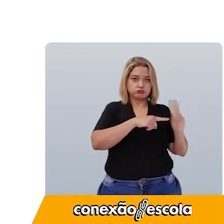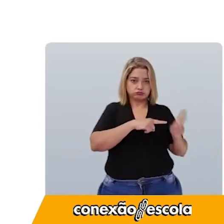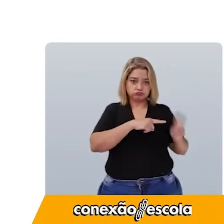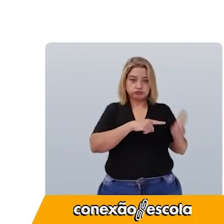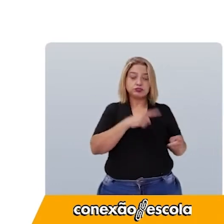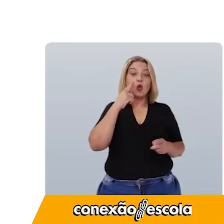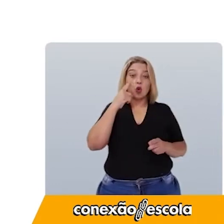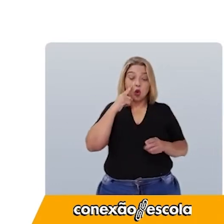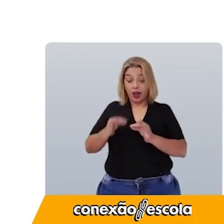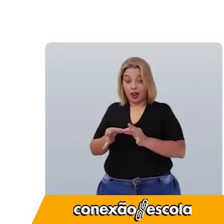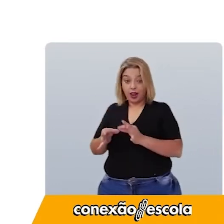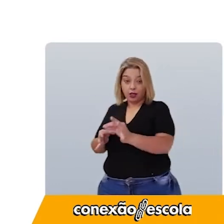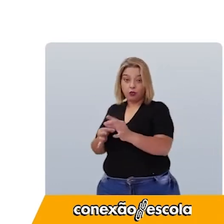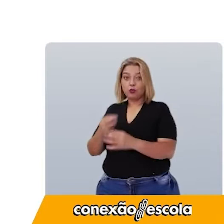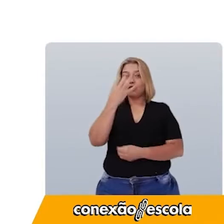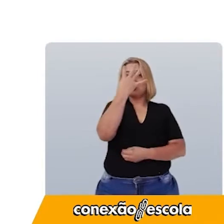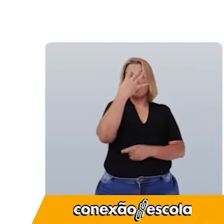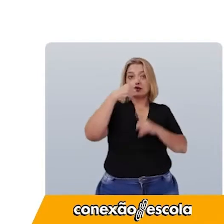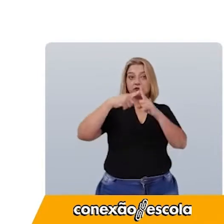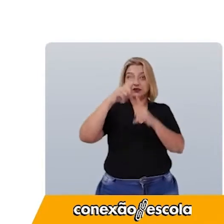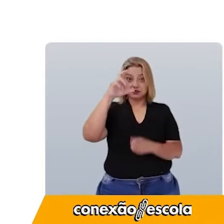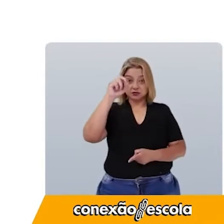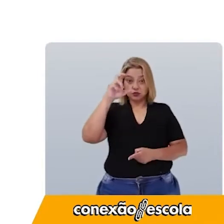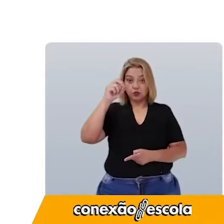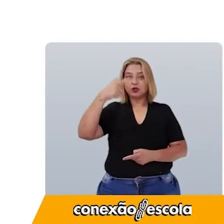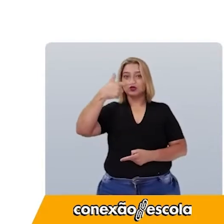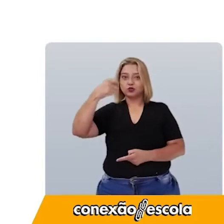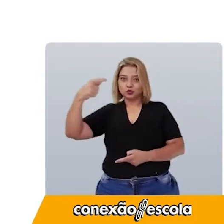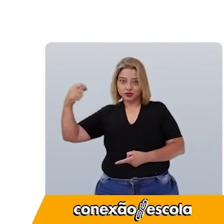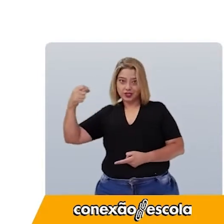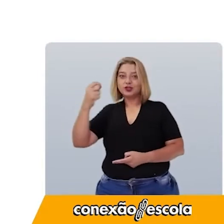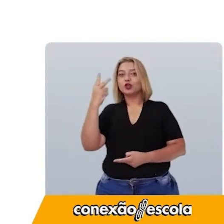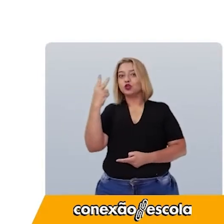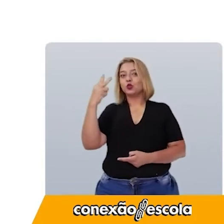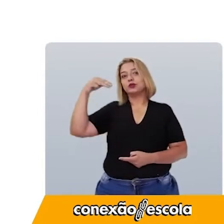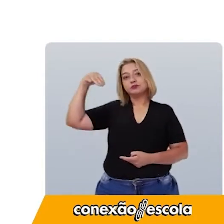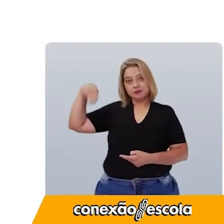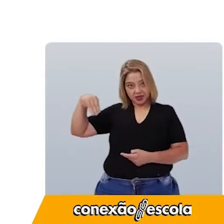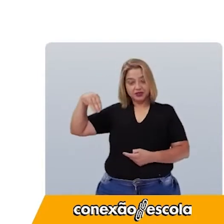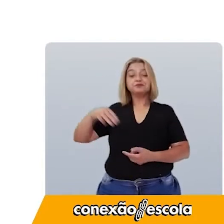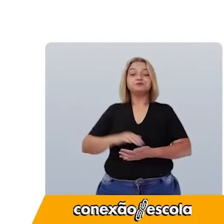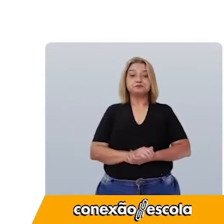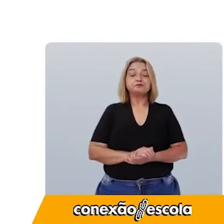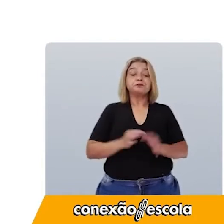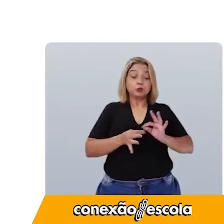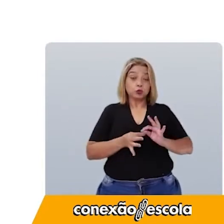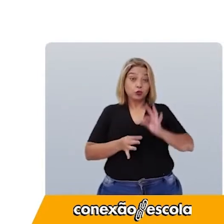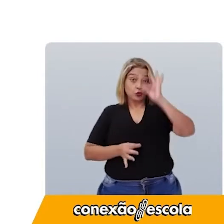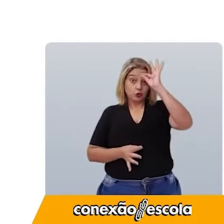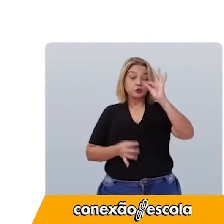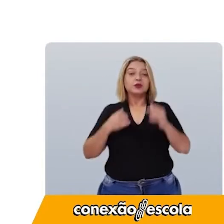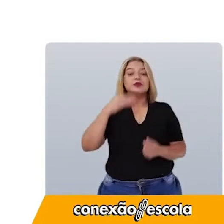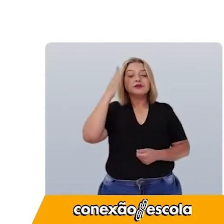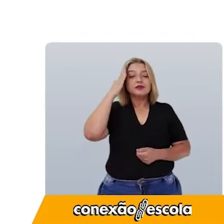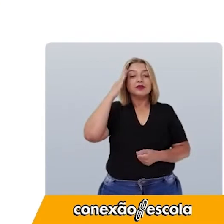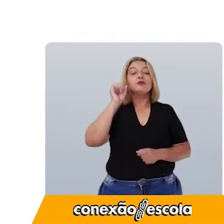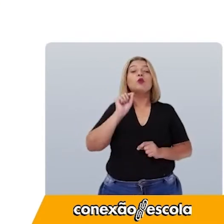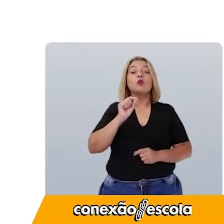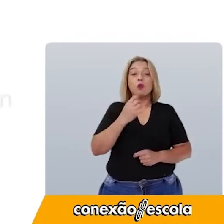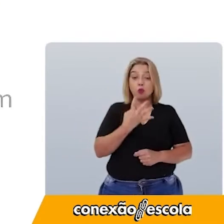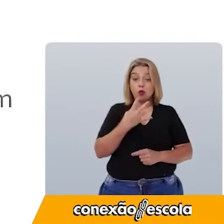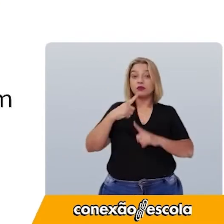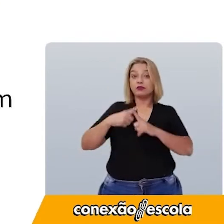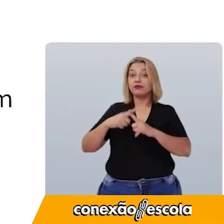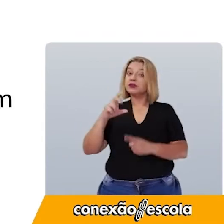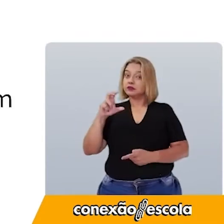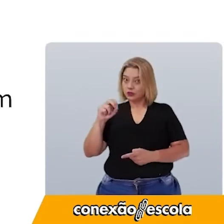50, 200, que é 2 metros. O comprimento, 4 vezes 50 também,